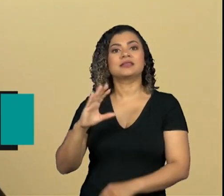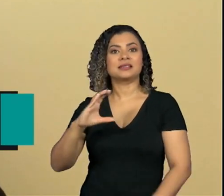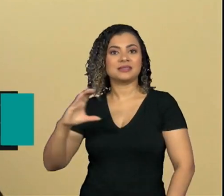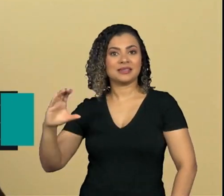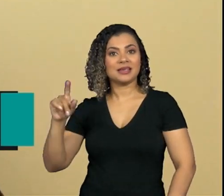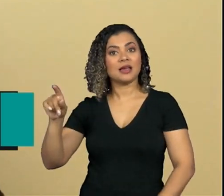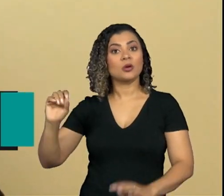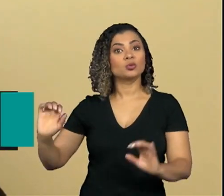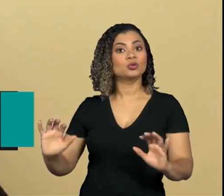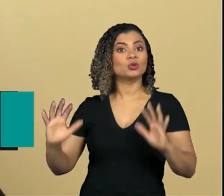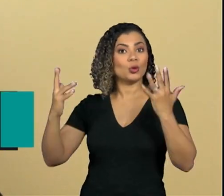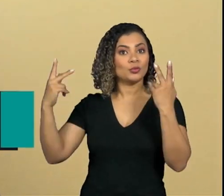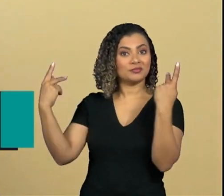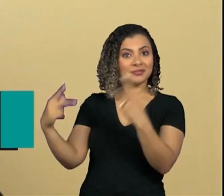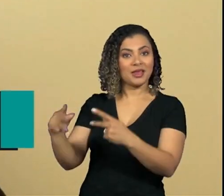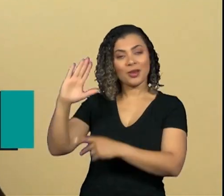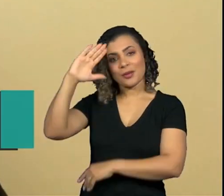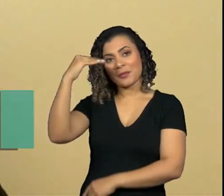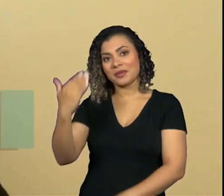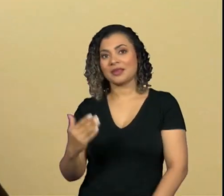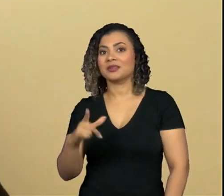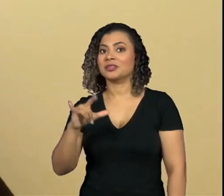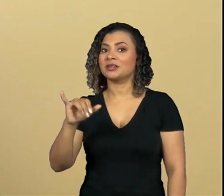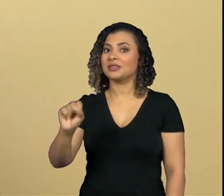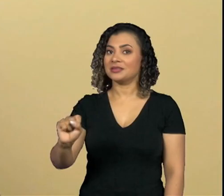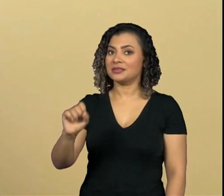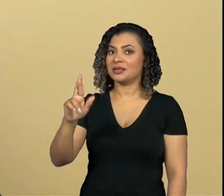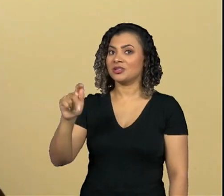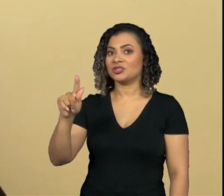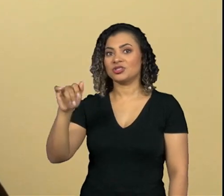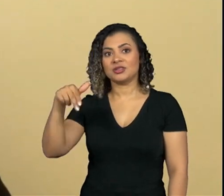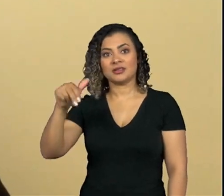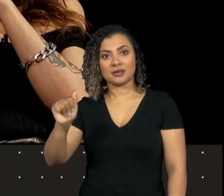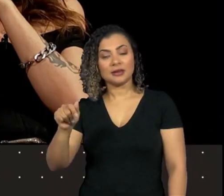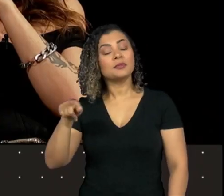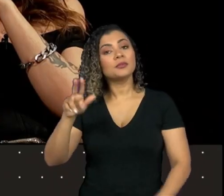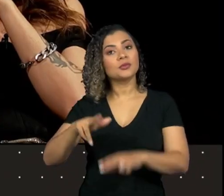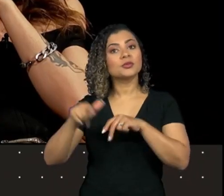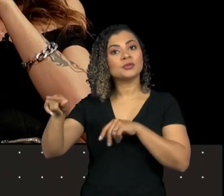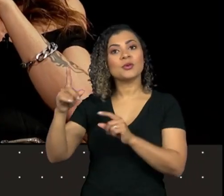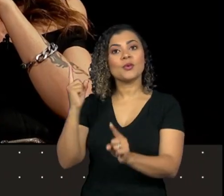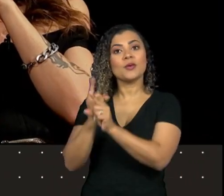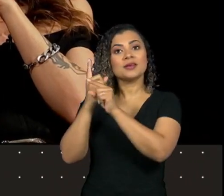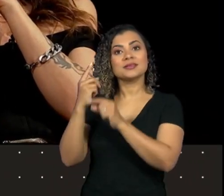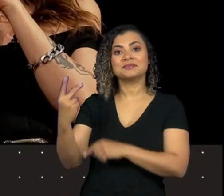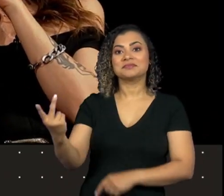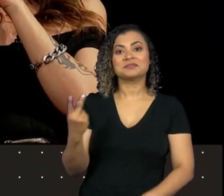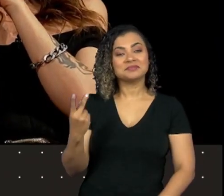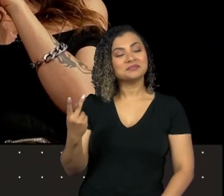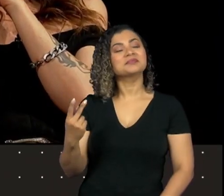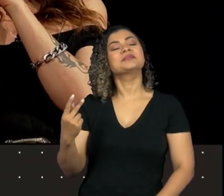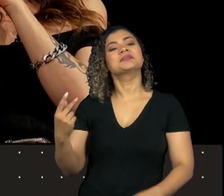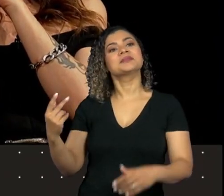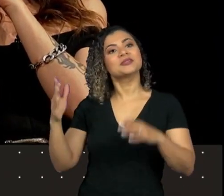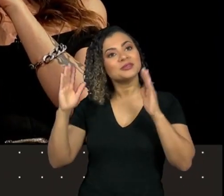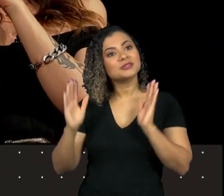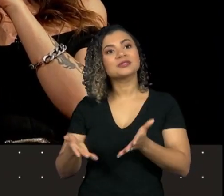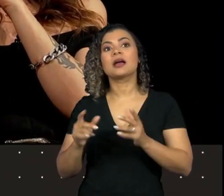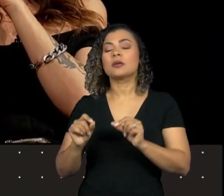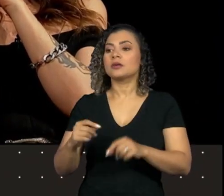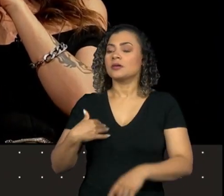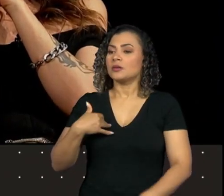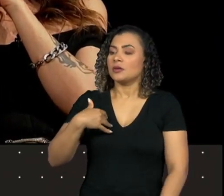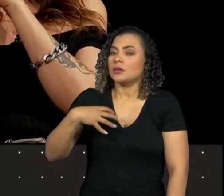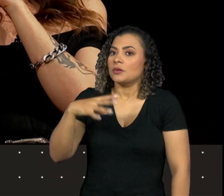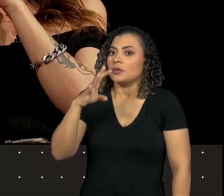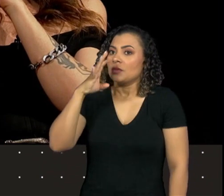que foi um show em homenagem a Elis Regina. Então foi neste momento que eu a conheci e foi ali que eu já